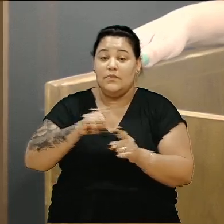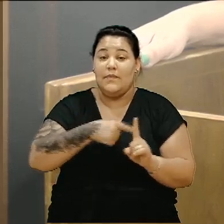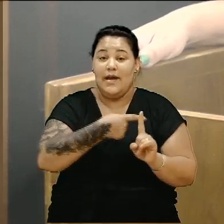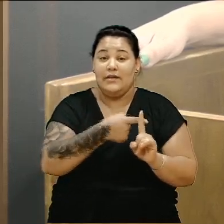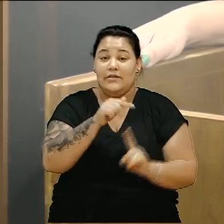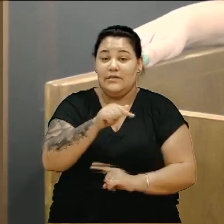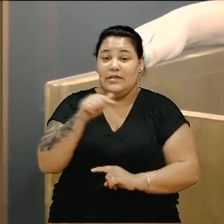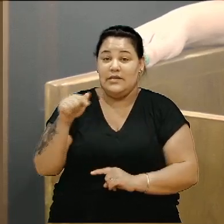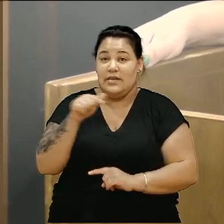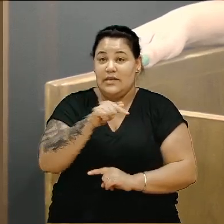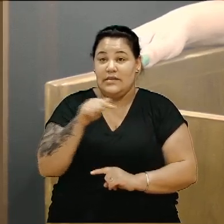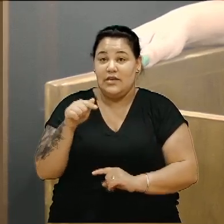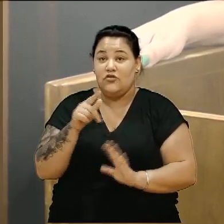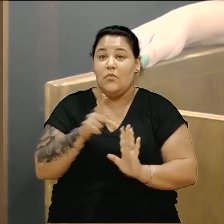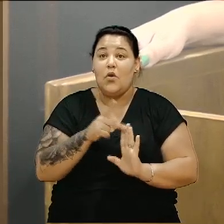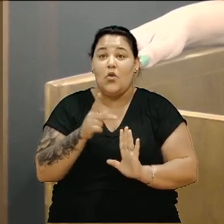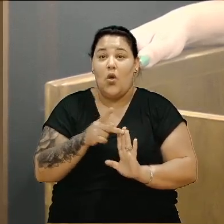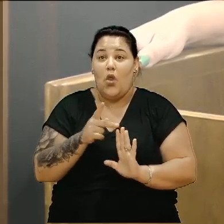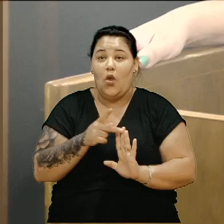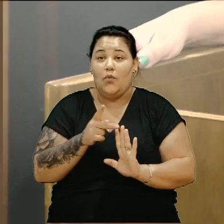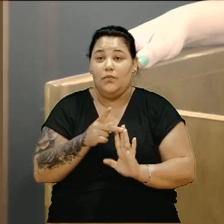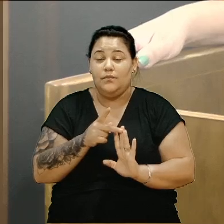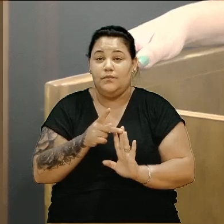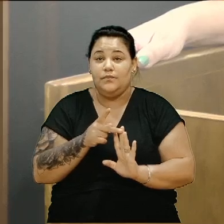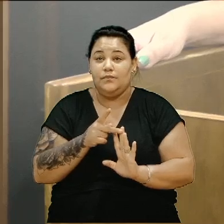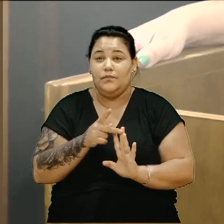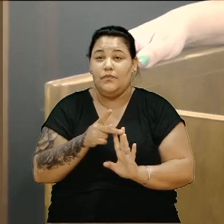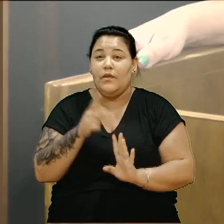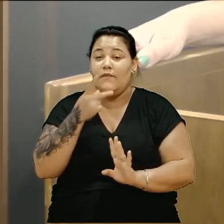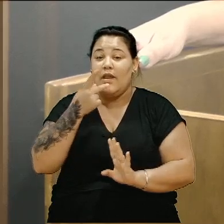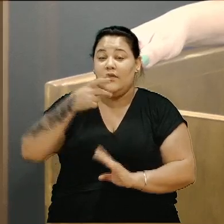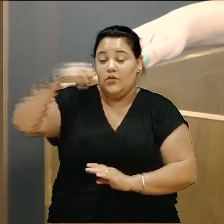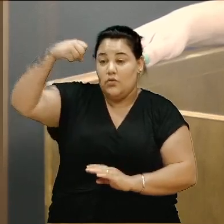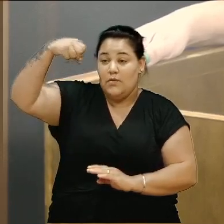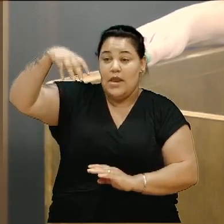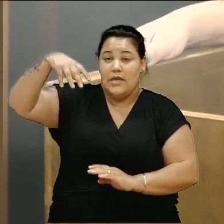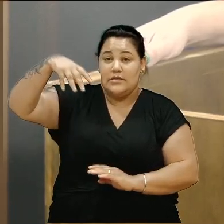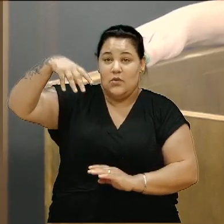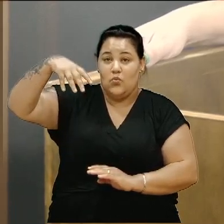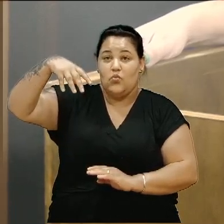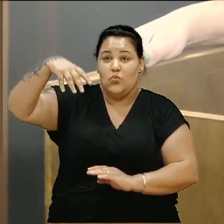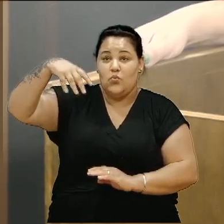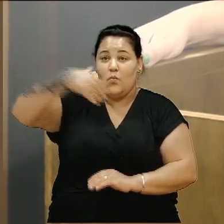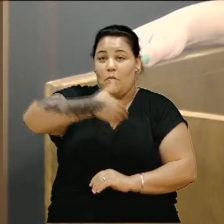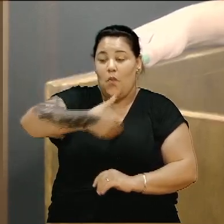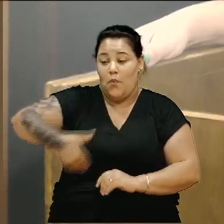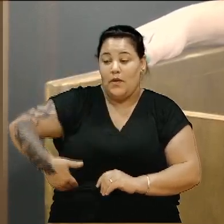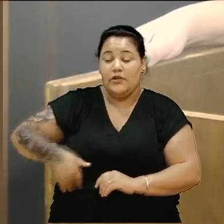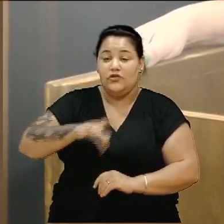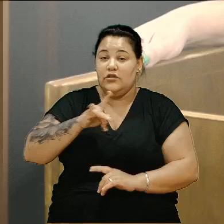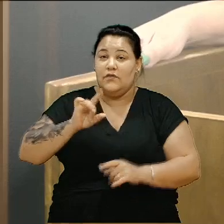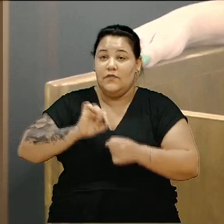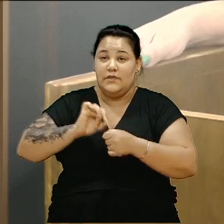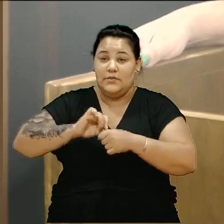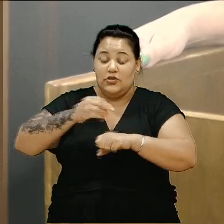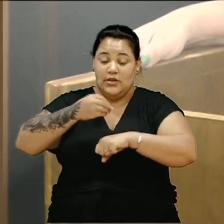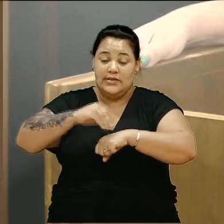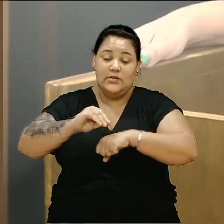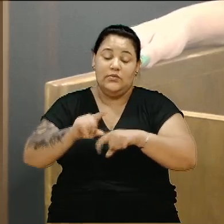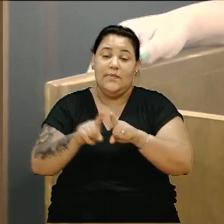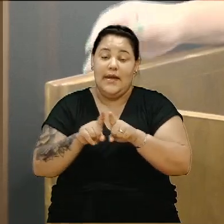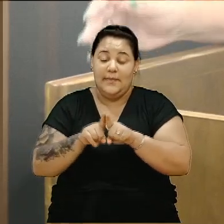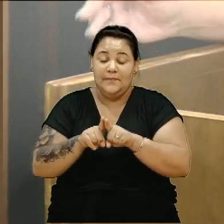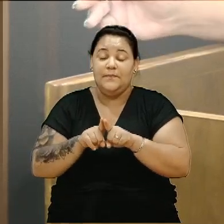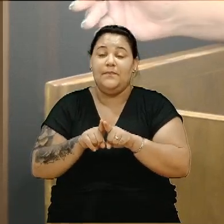77 protocolos, né? Isso falando em iluminação pública, que a gente não fez por indicação, então a questão de iluminação